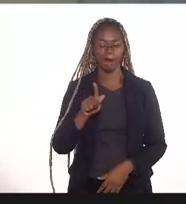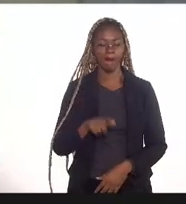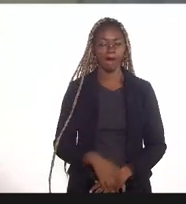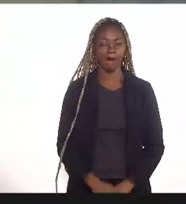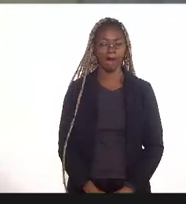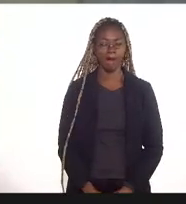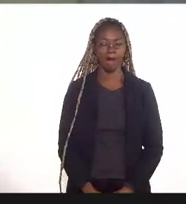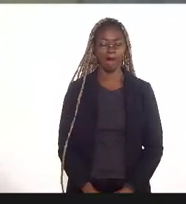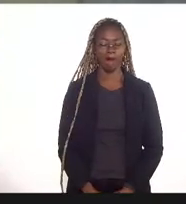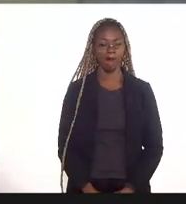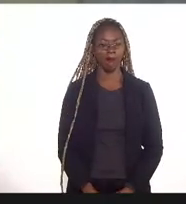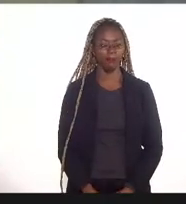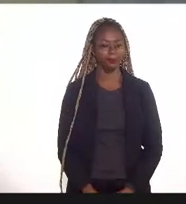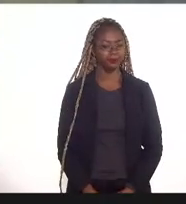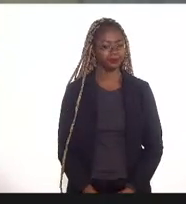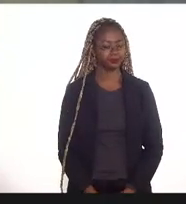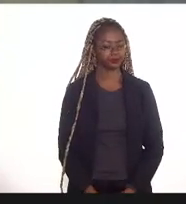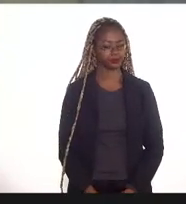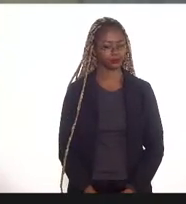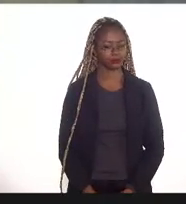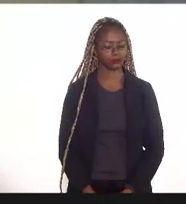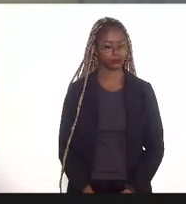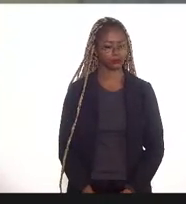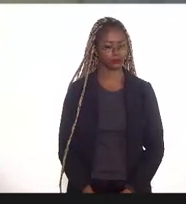mereceu, dentro da Codim,